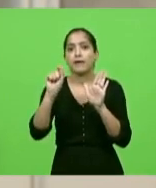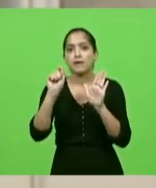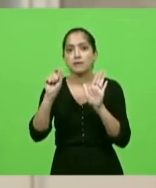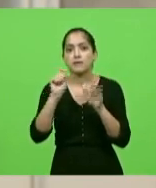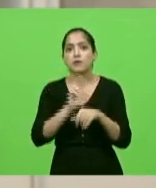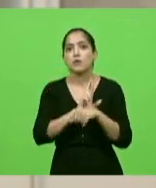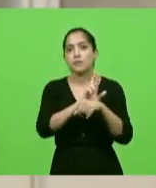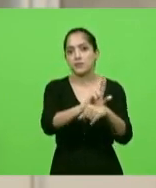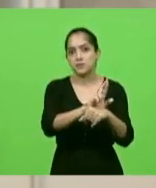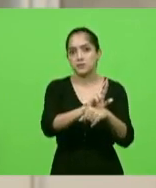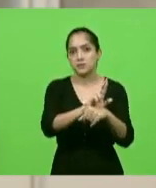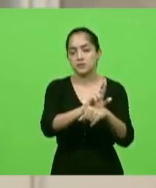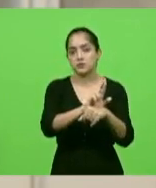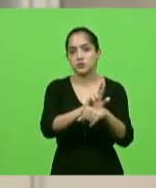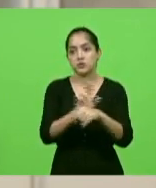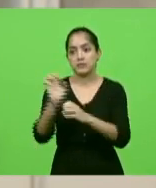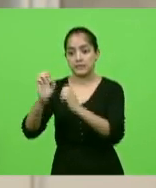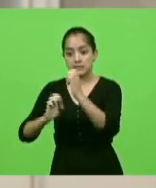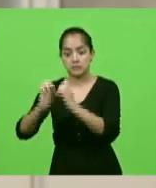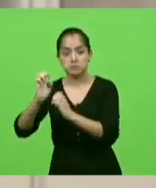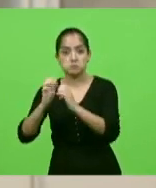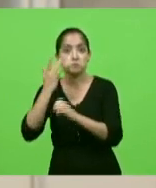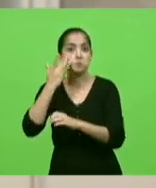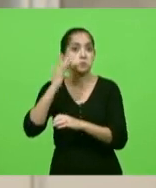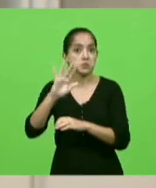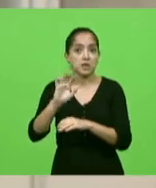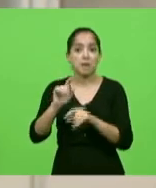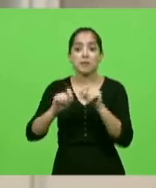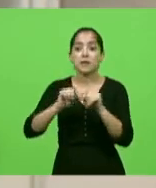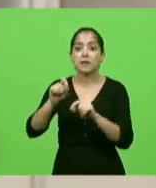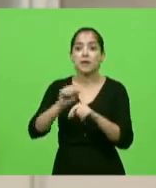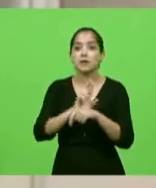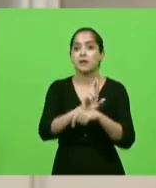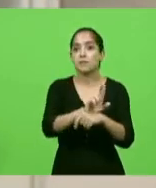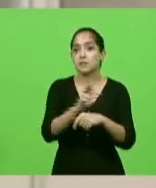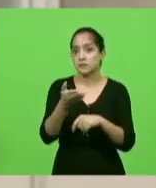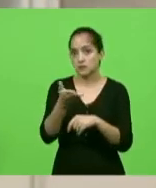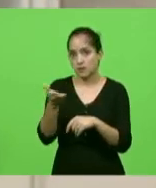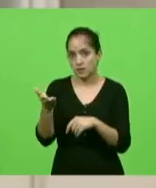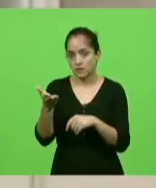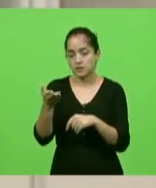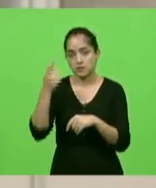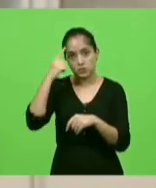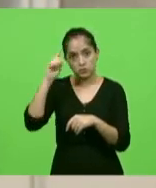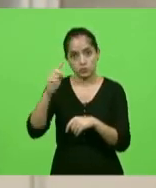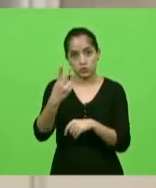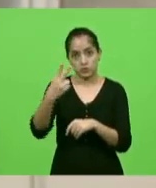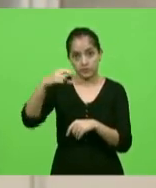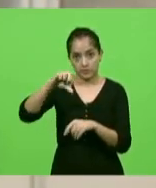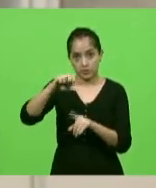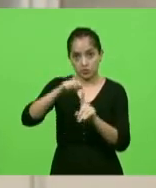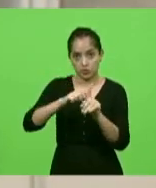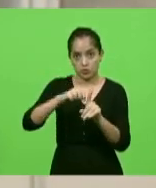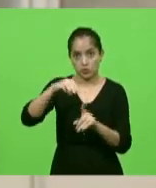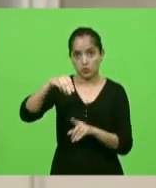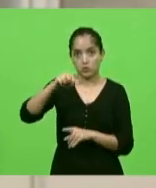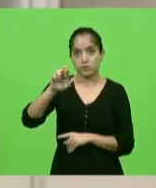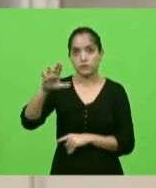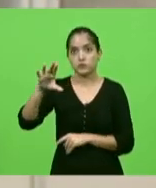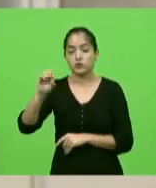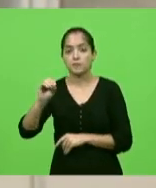de cada uma das empresas não se sabe quem os represente eu podia 29 de Março